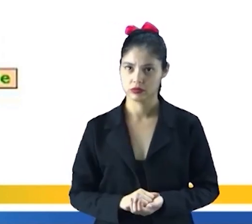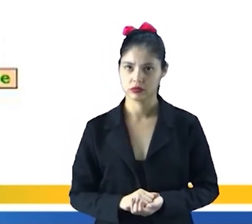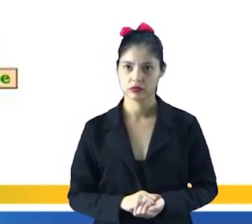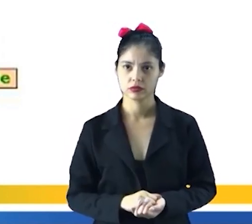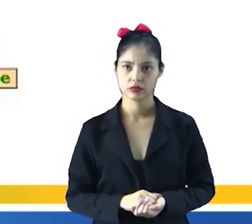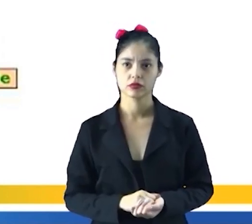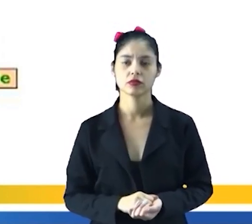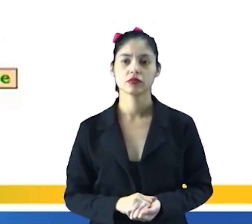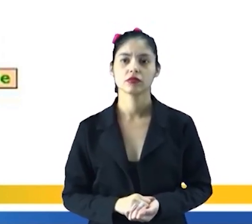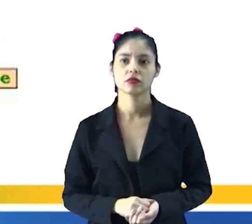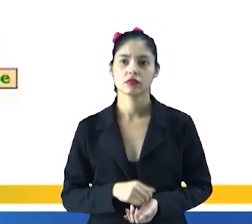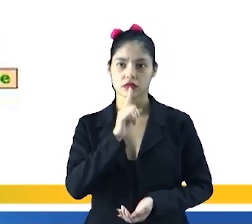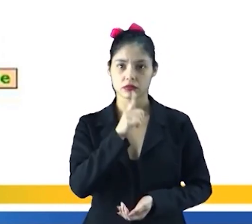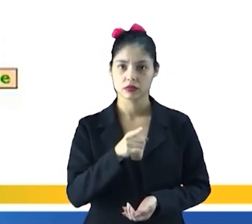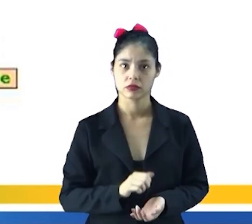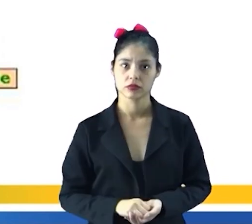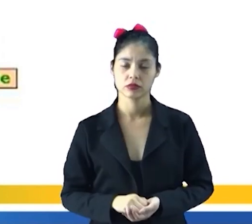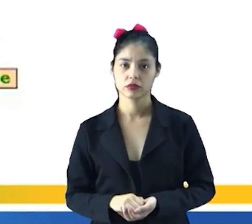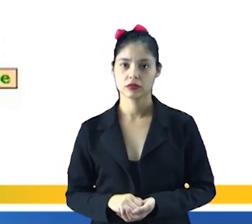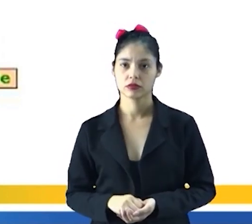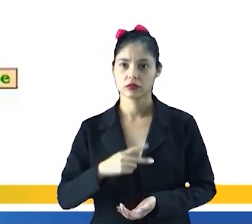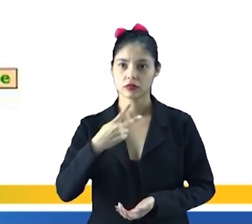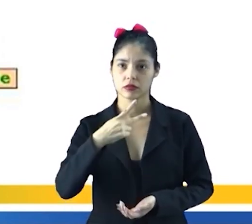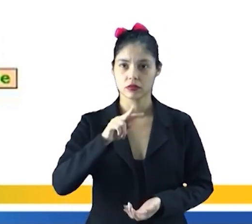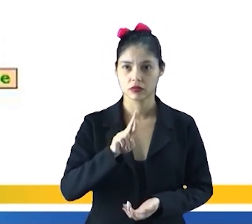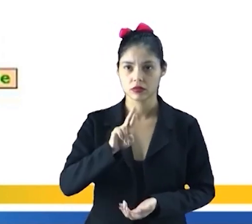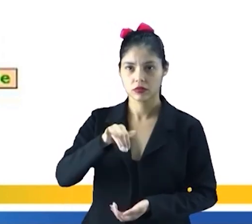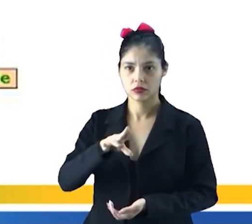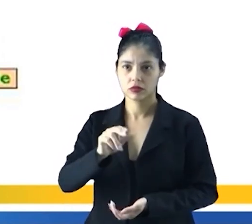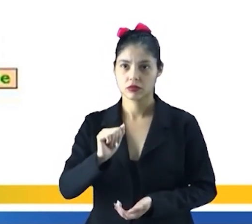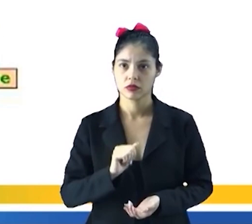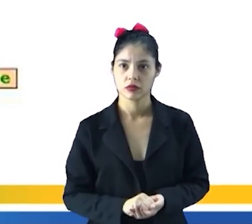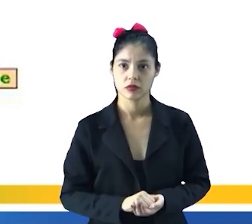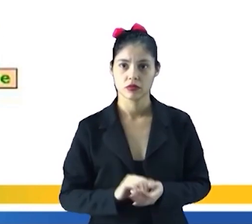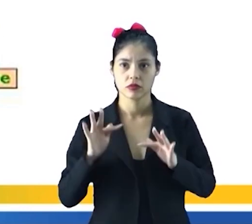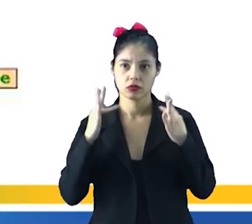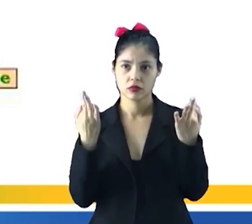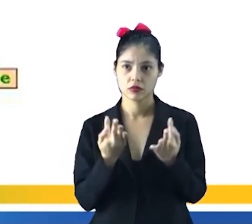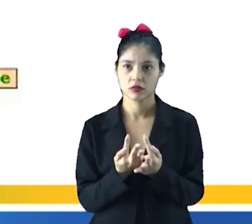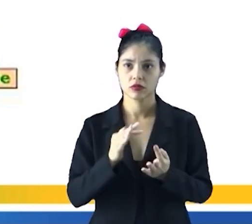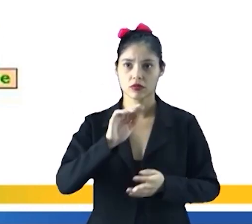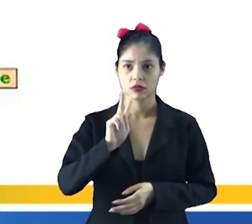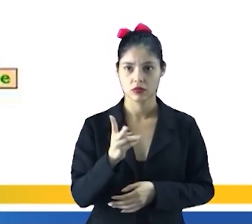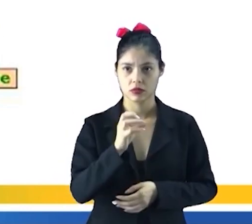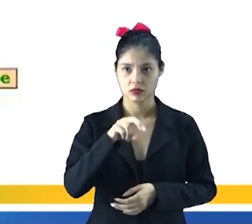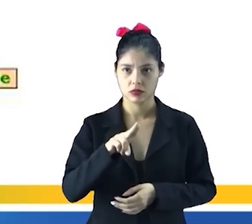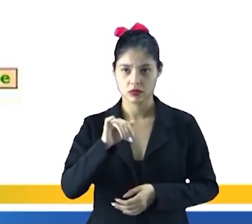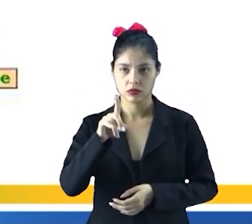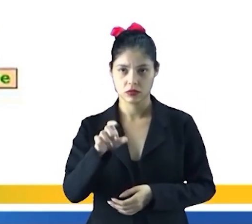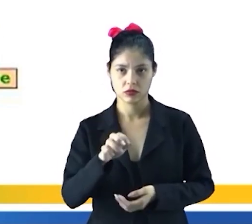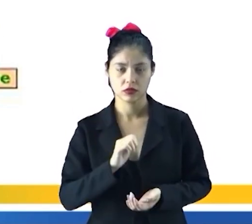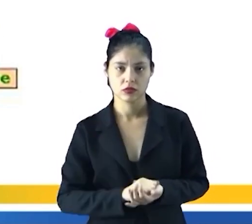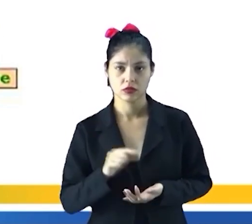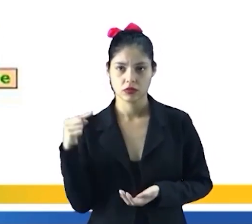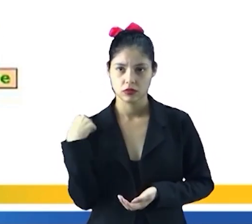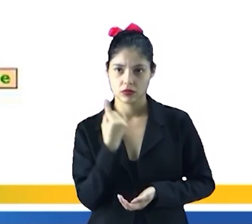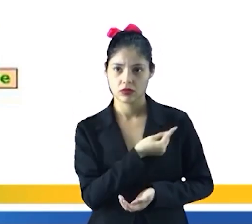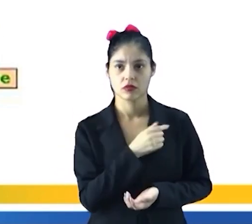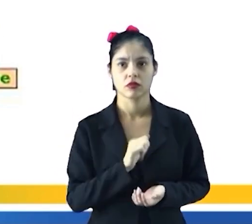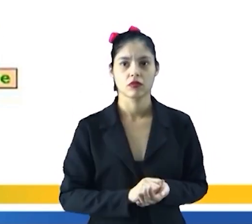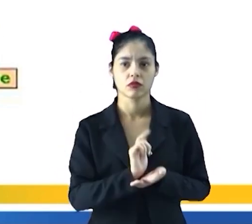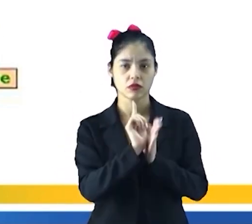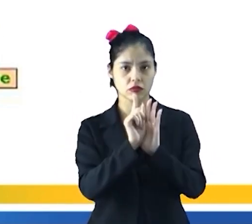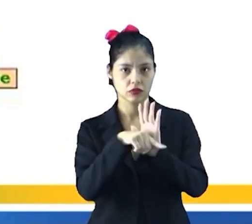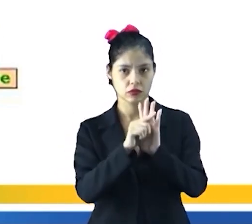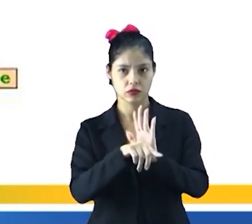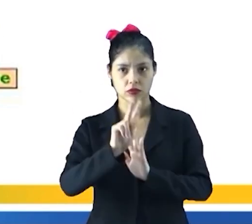classe mamária, a ordem dos primatas, a família Homídea, que é mais específica só nossa, e